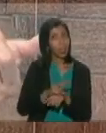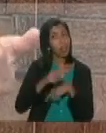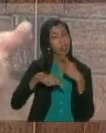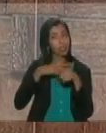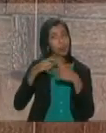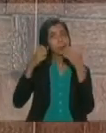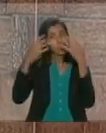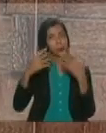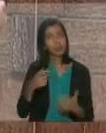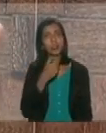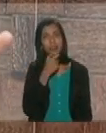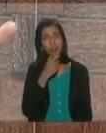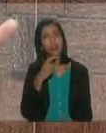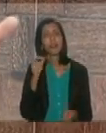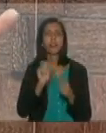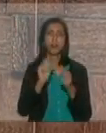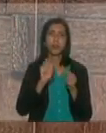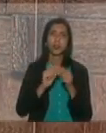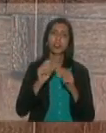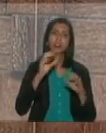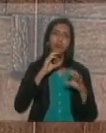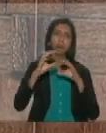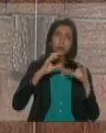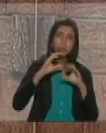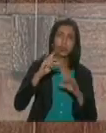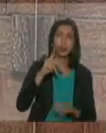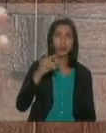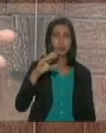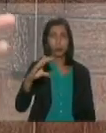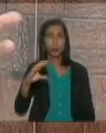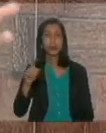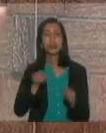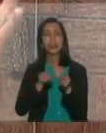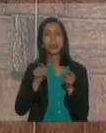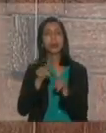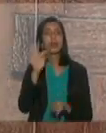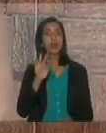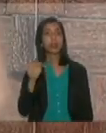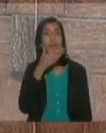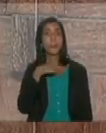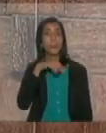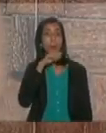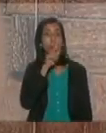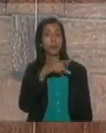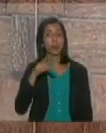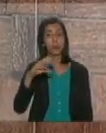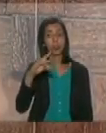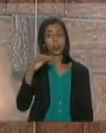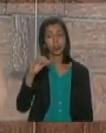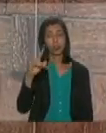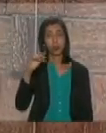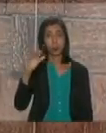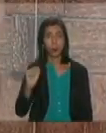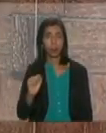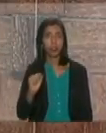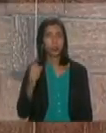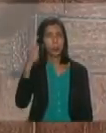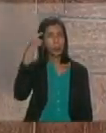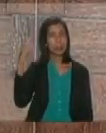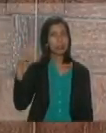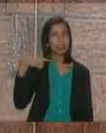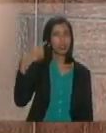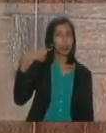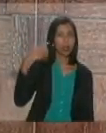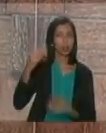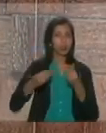Londres, Fiz comunicação para PUC, direito para Cândido Mendes, que meu pai dava aula lá, eu achava a faculdade de direito. Podia ser interessante, o julgamento tinha a